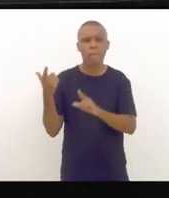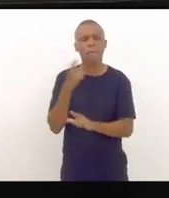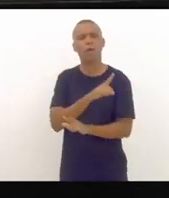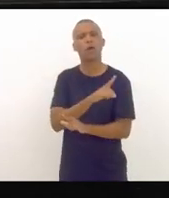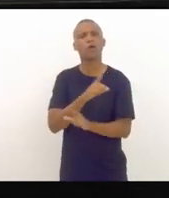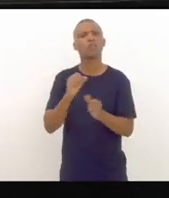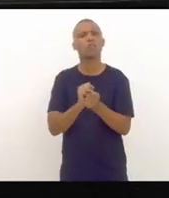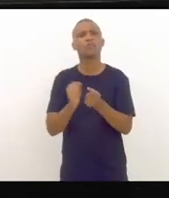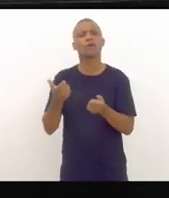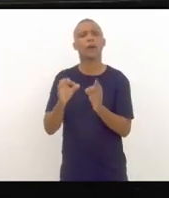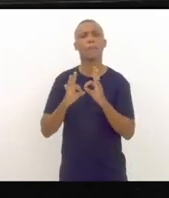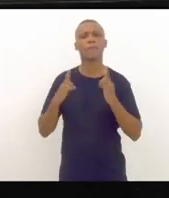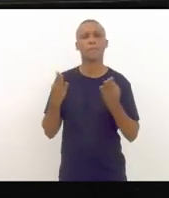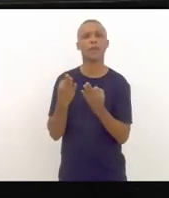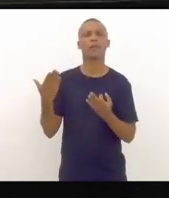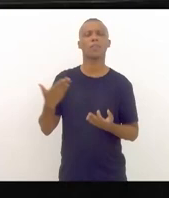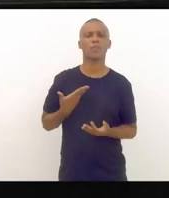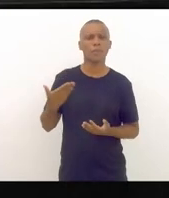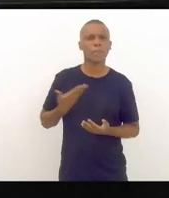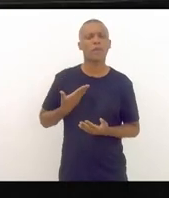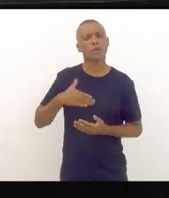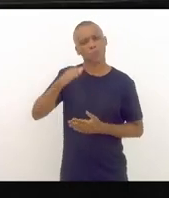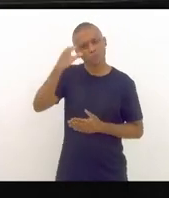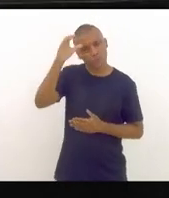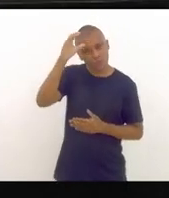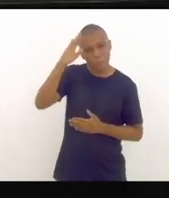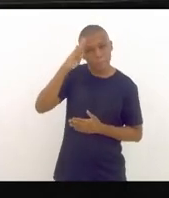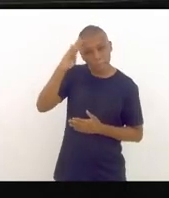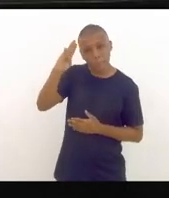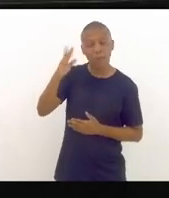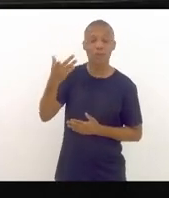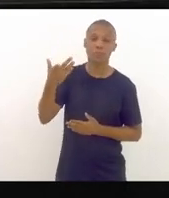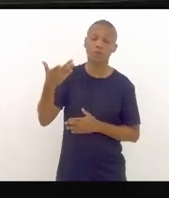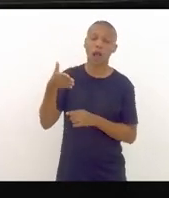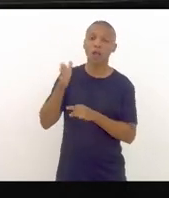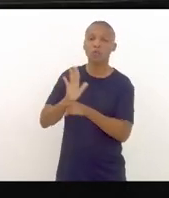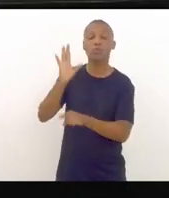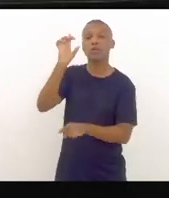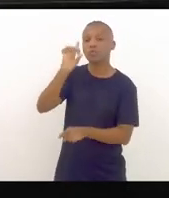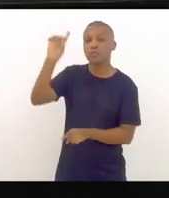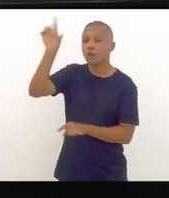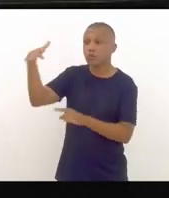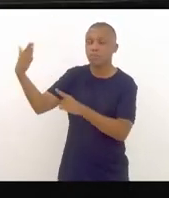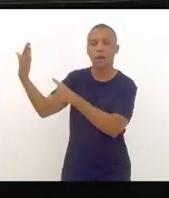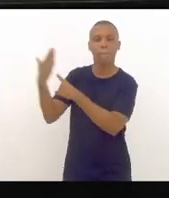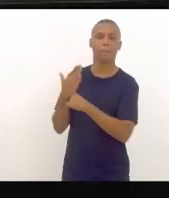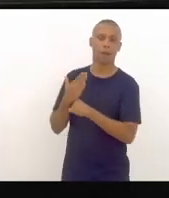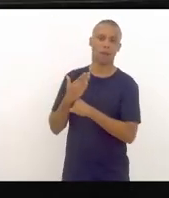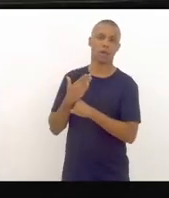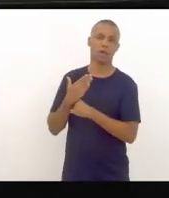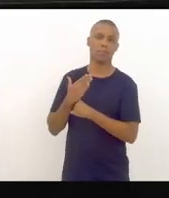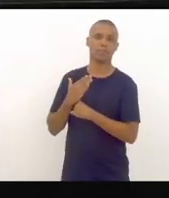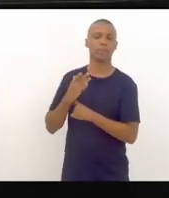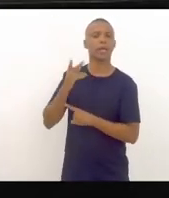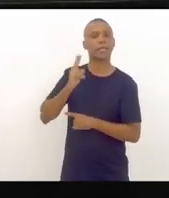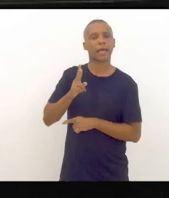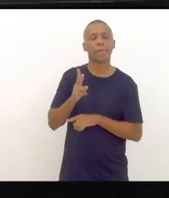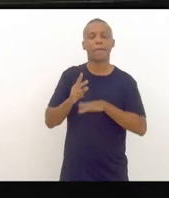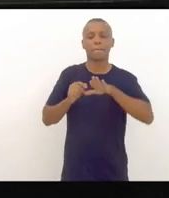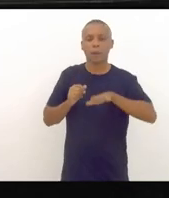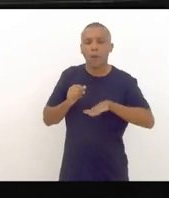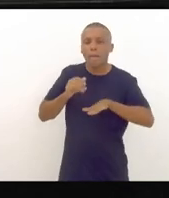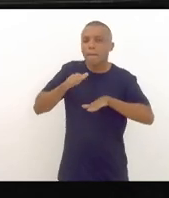família, meus amigos, meus tios, principalmente com a ajuda do nosso Papai do Céu, e cada dia subindo um degrau na